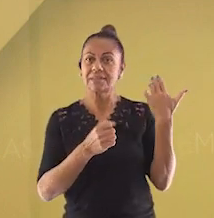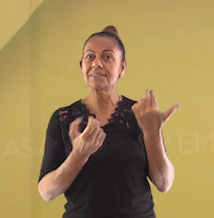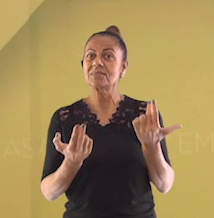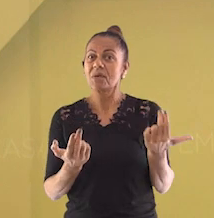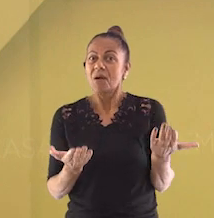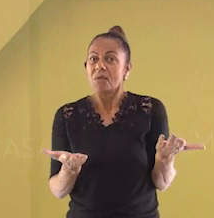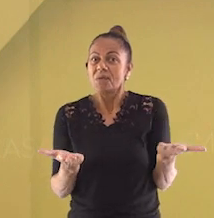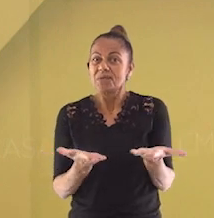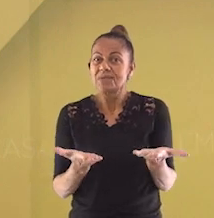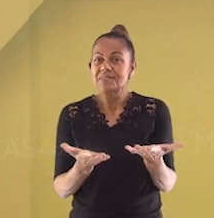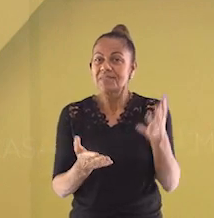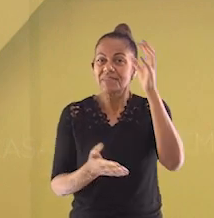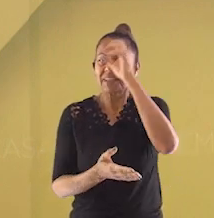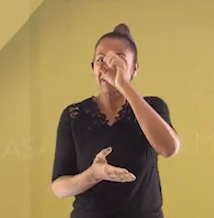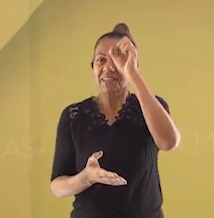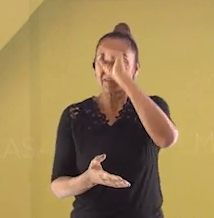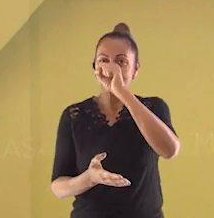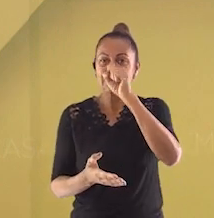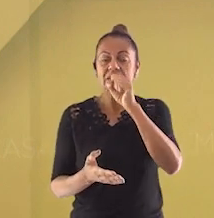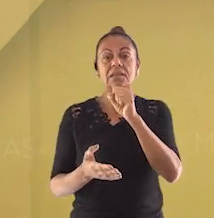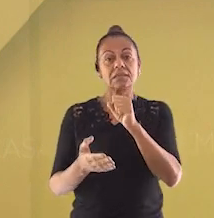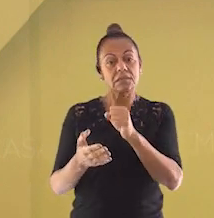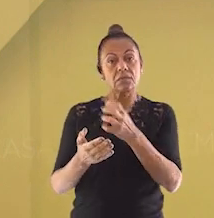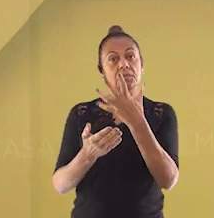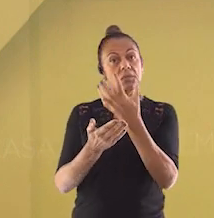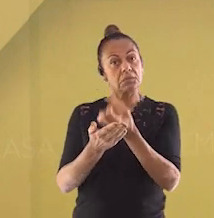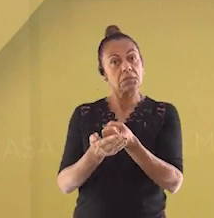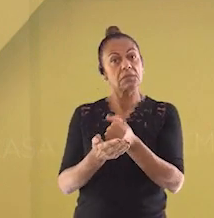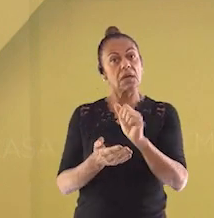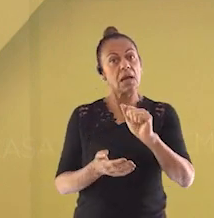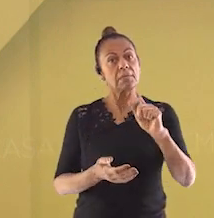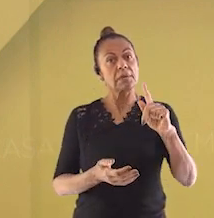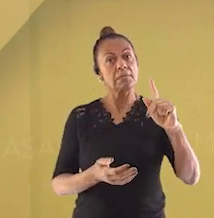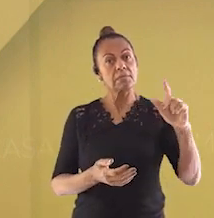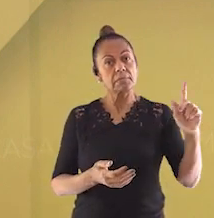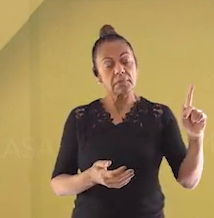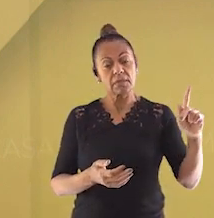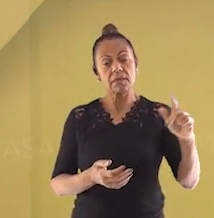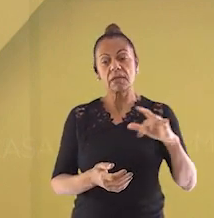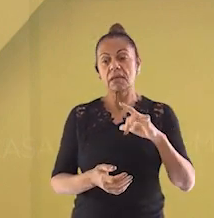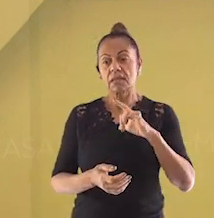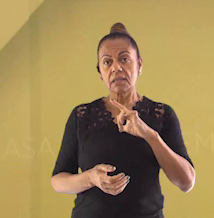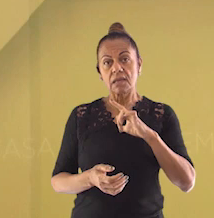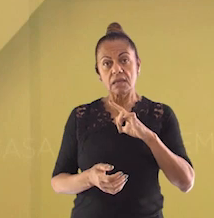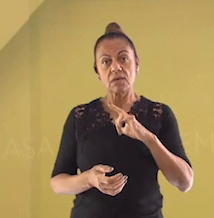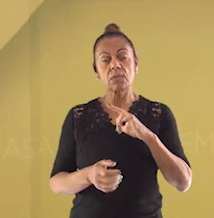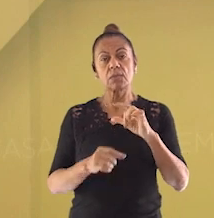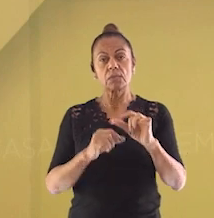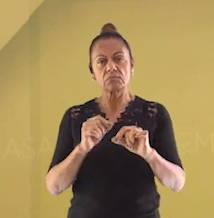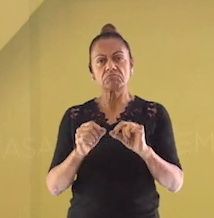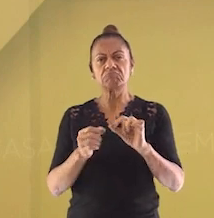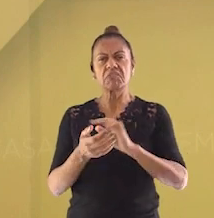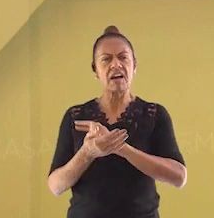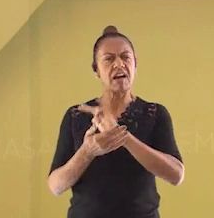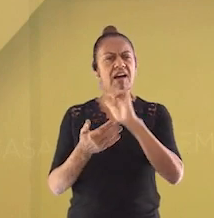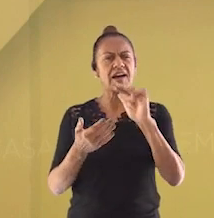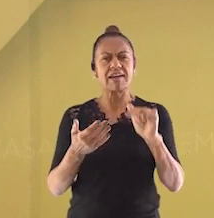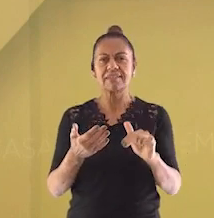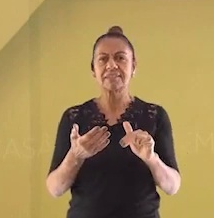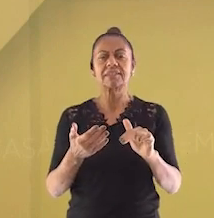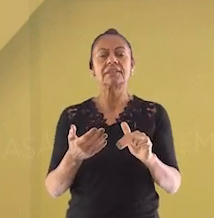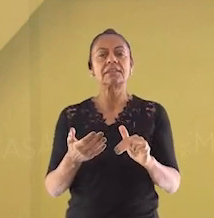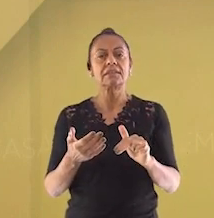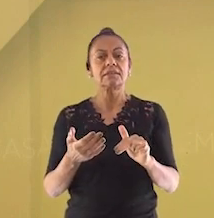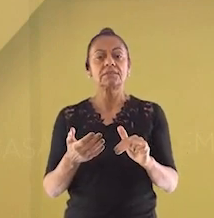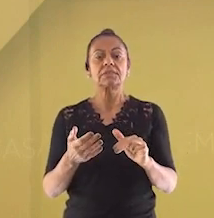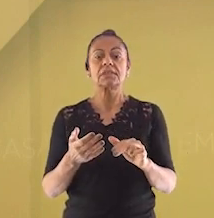no Duolingo você pode escolher estudar lições de passado baixe o aplicativo informe que sua língua materna